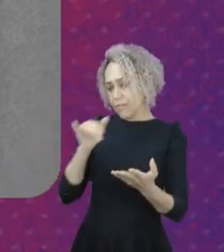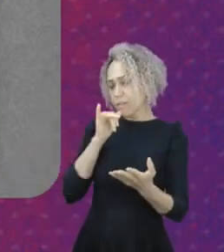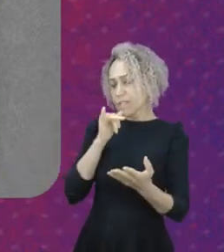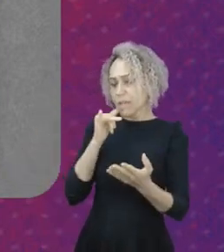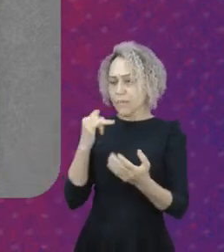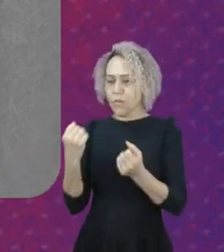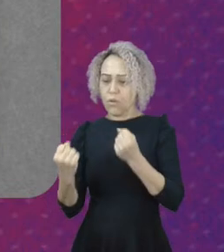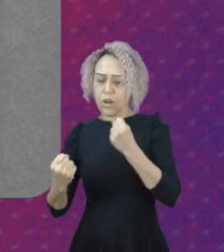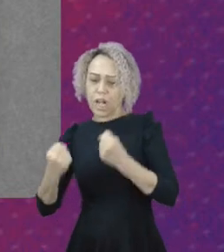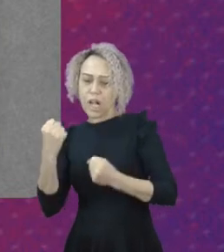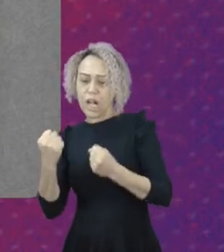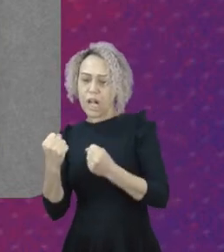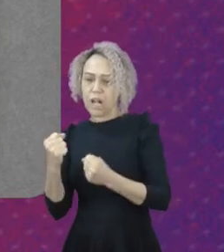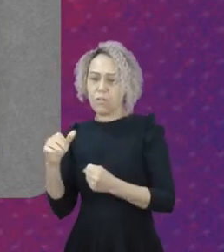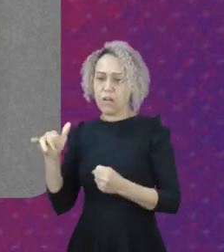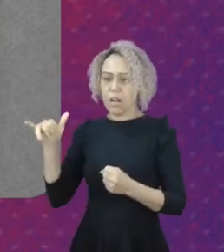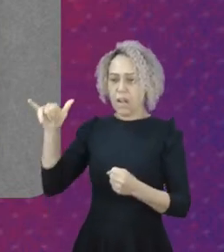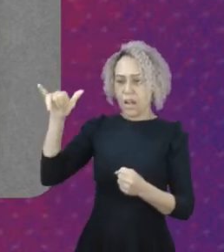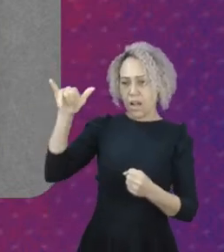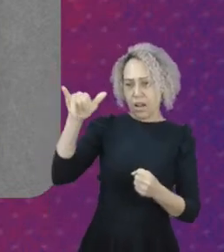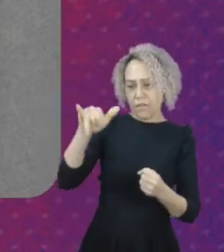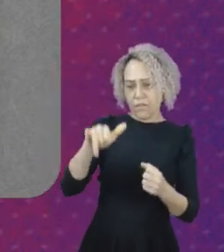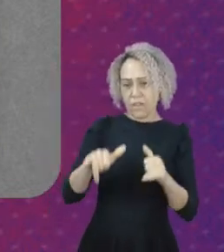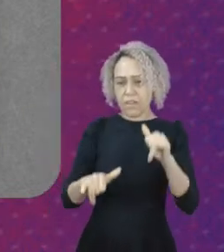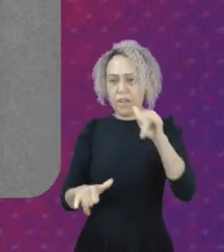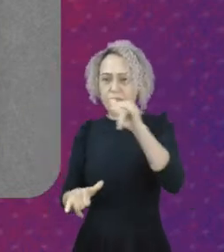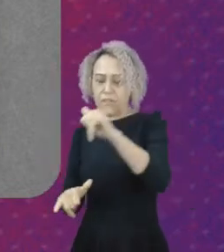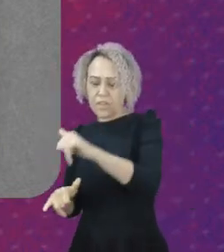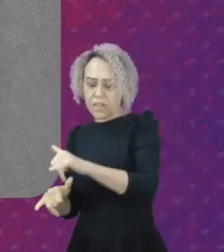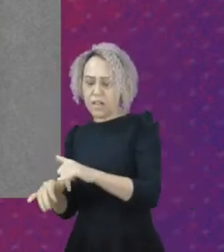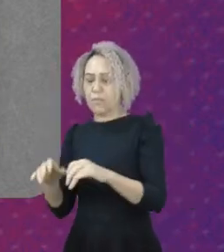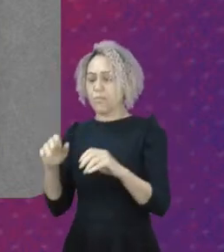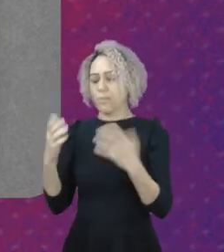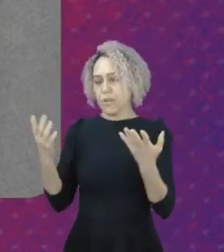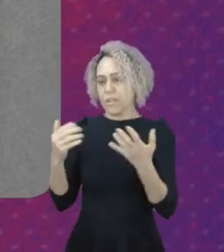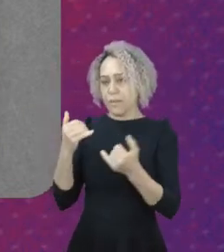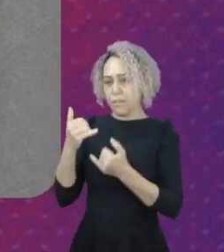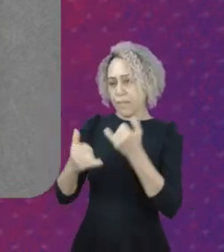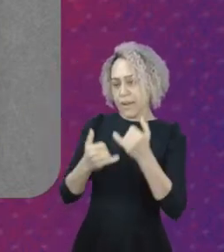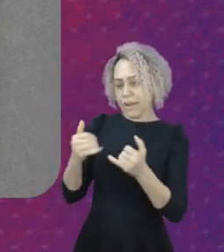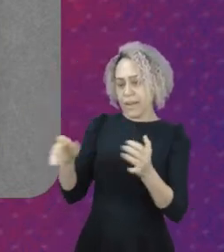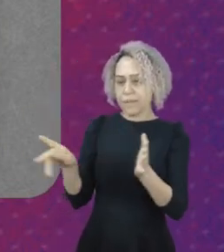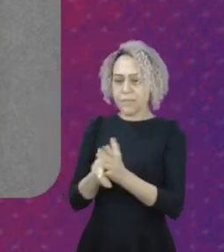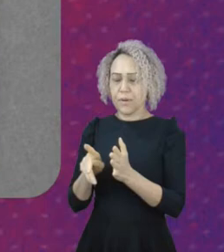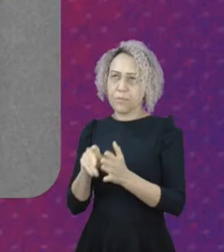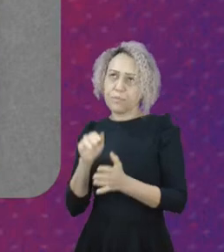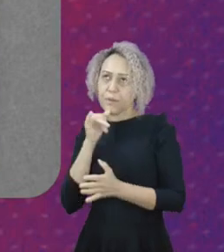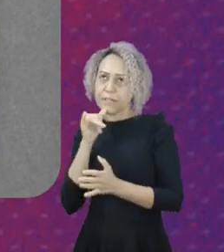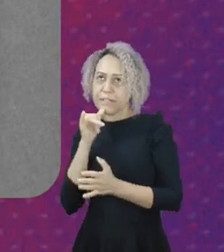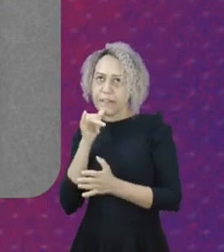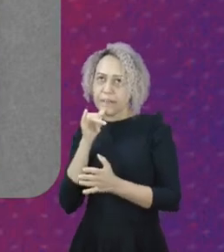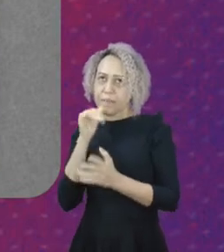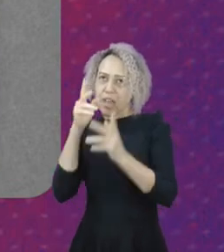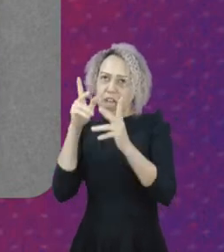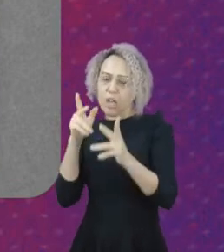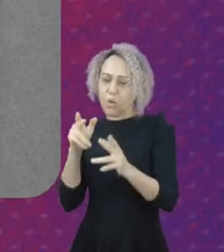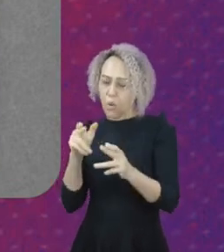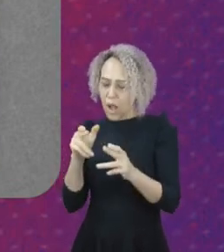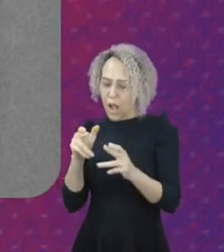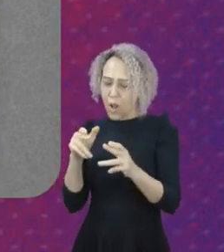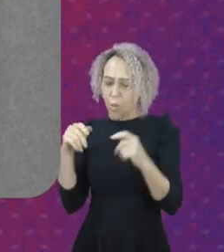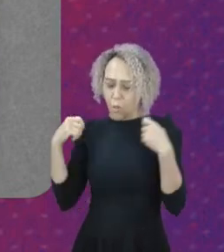carros, aviões, kits de medicina, brinquedos que estimulam a lógica. Então, isso também são